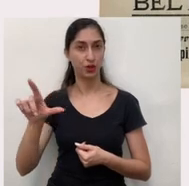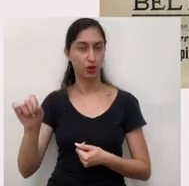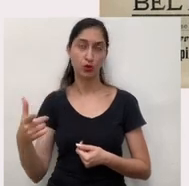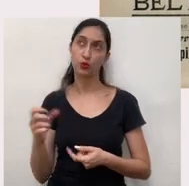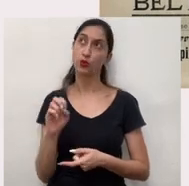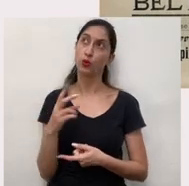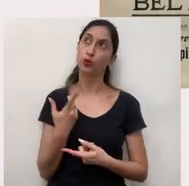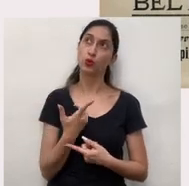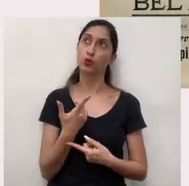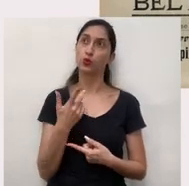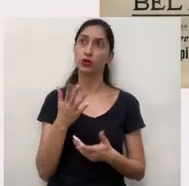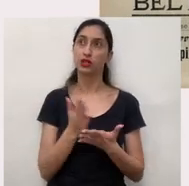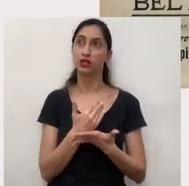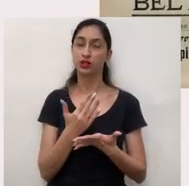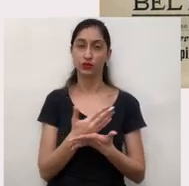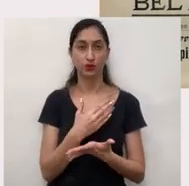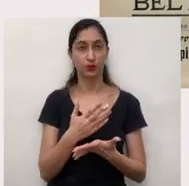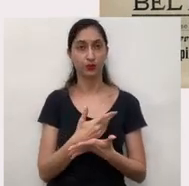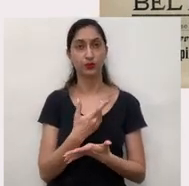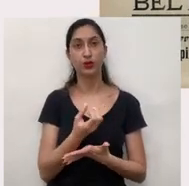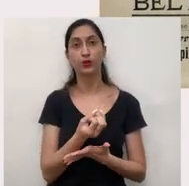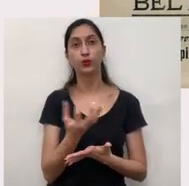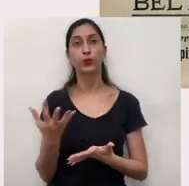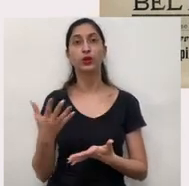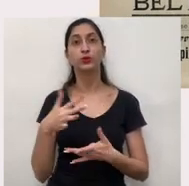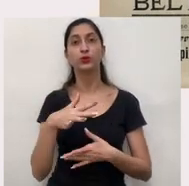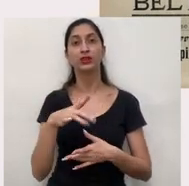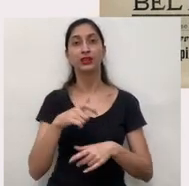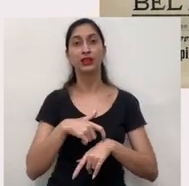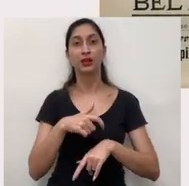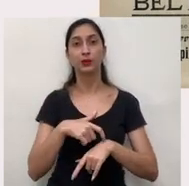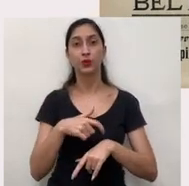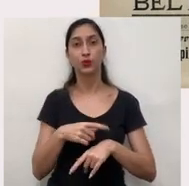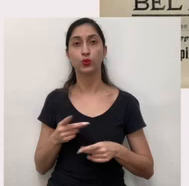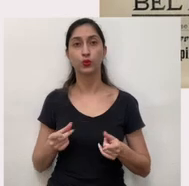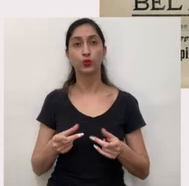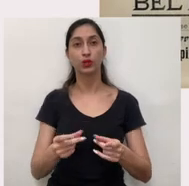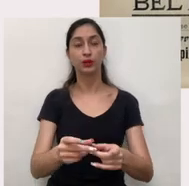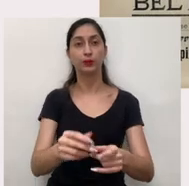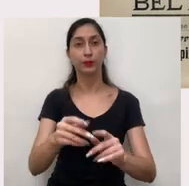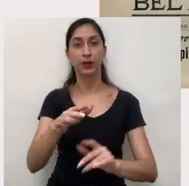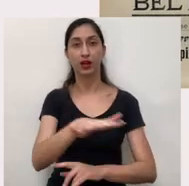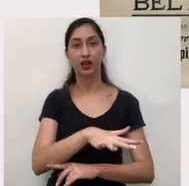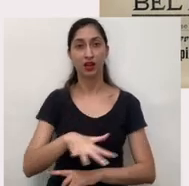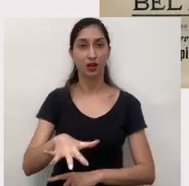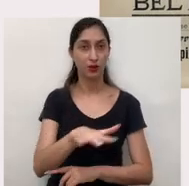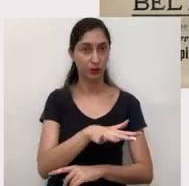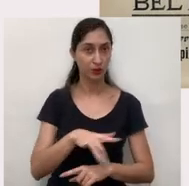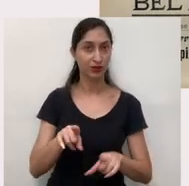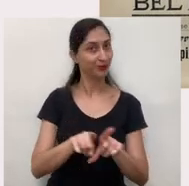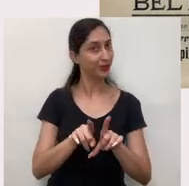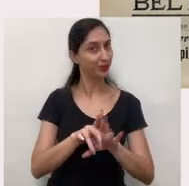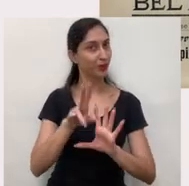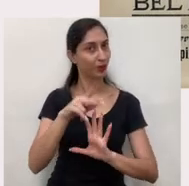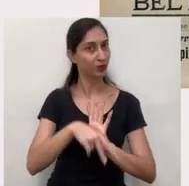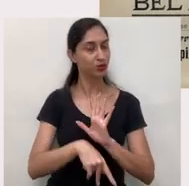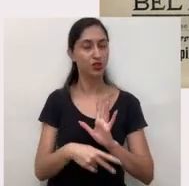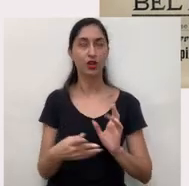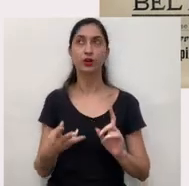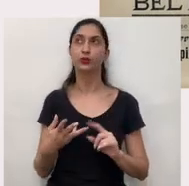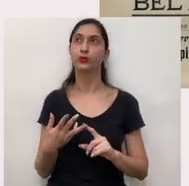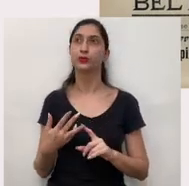lançado que se chama Quanto Tempo Dura um Bairro, que foi um projeto também do próprio